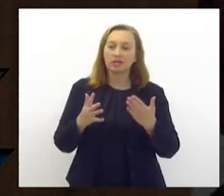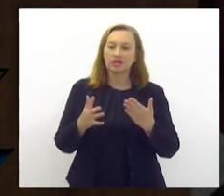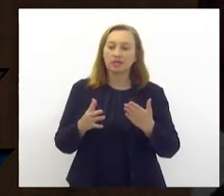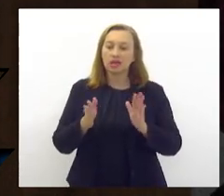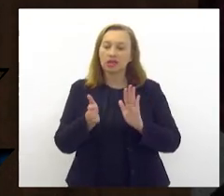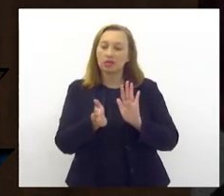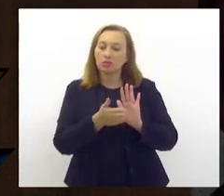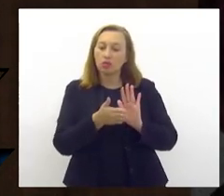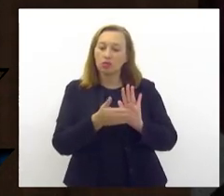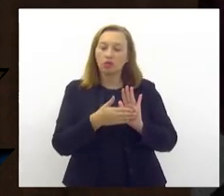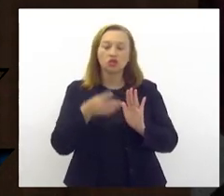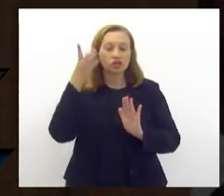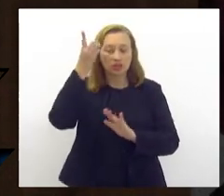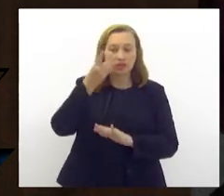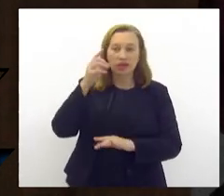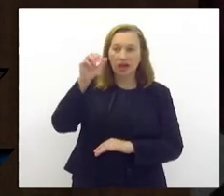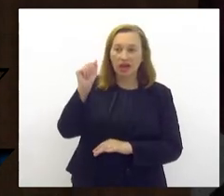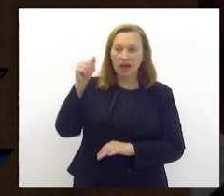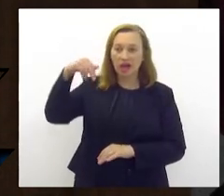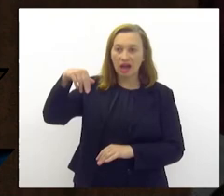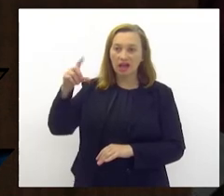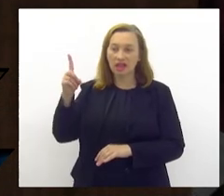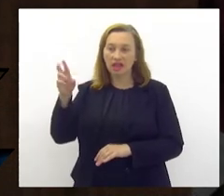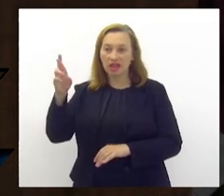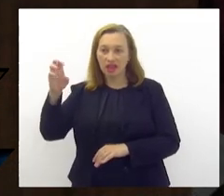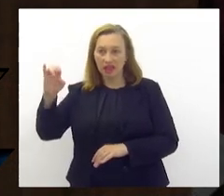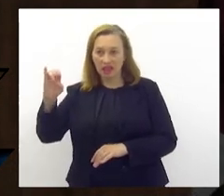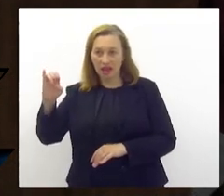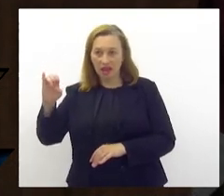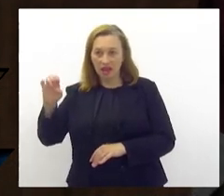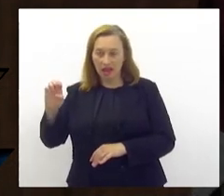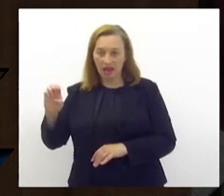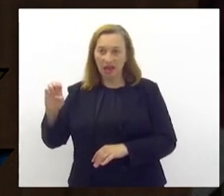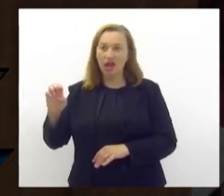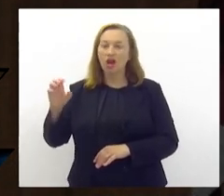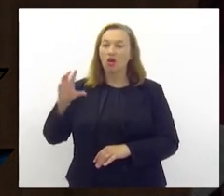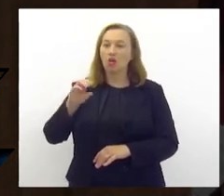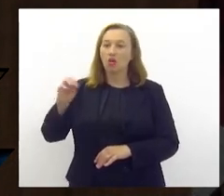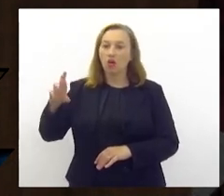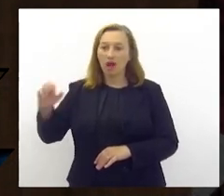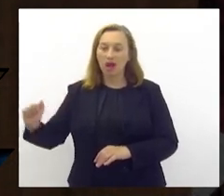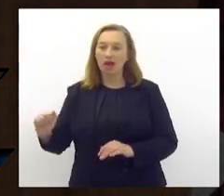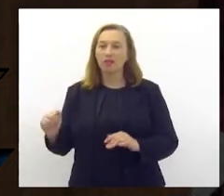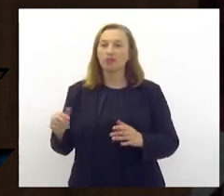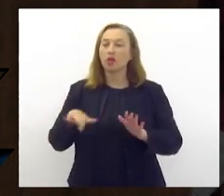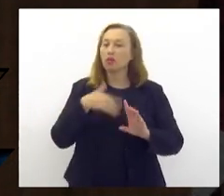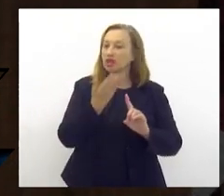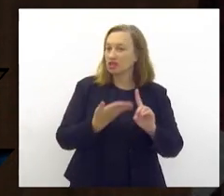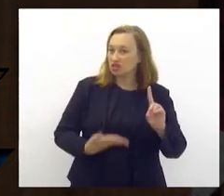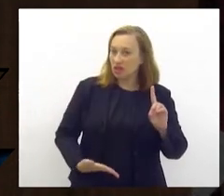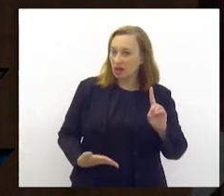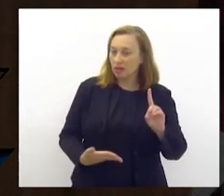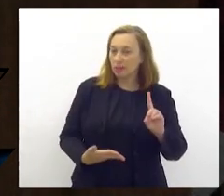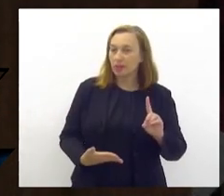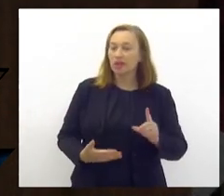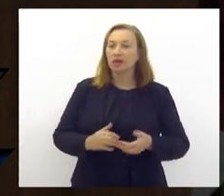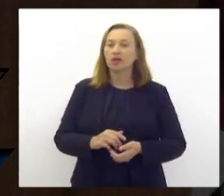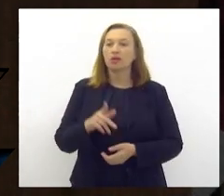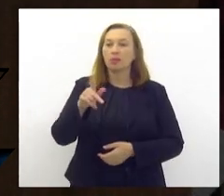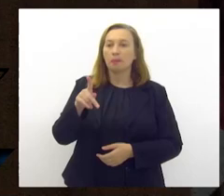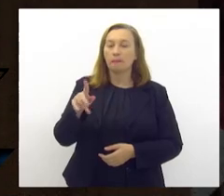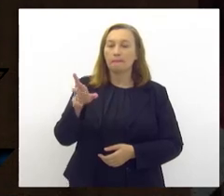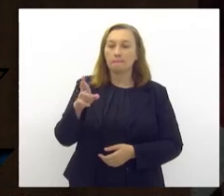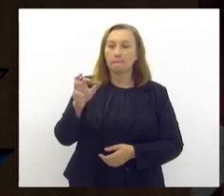essa proposição do deputado André Correia de homenagear o